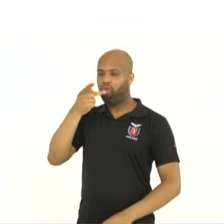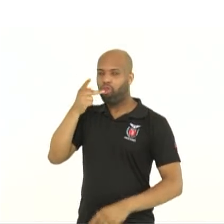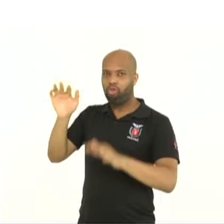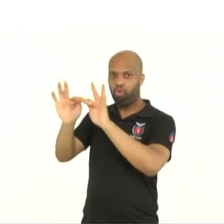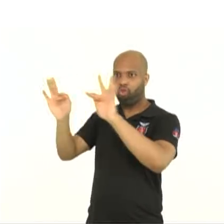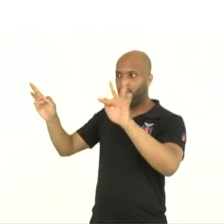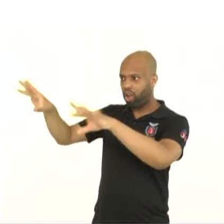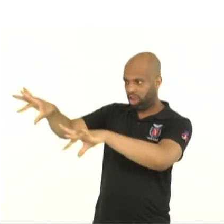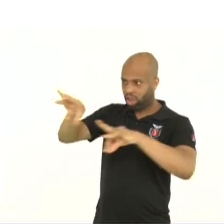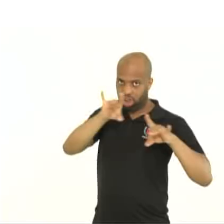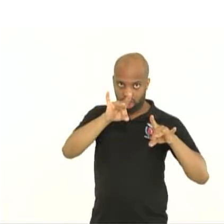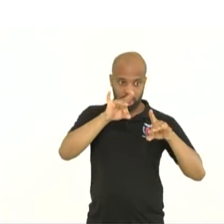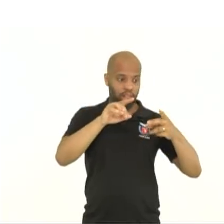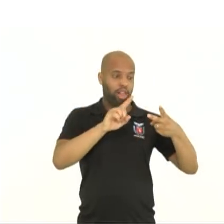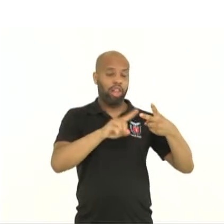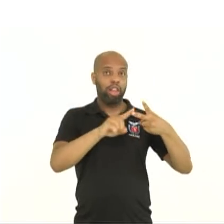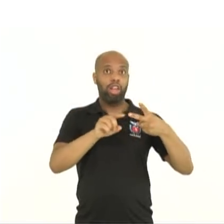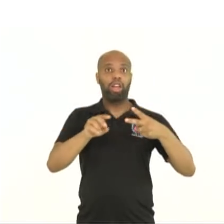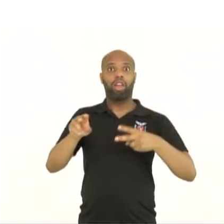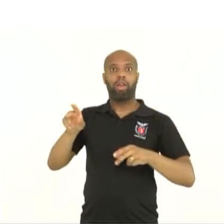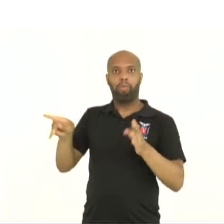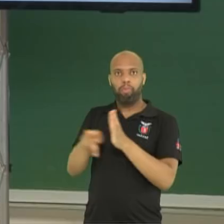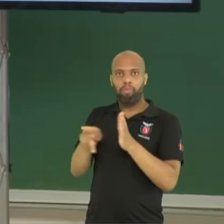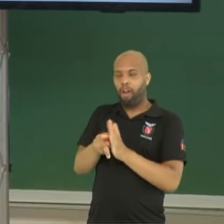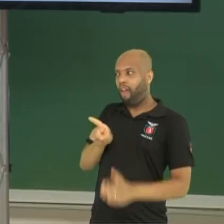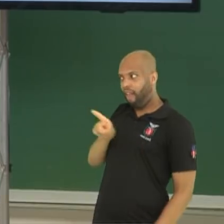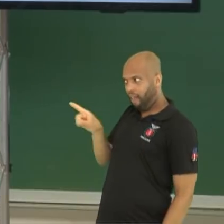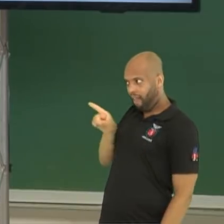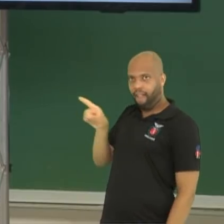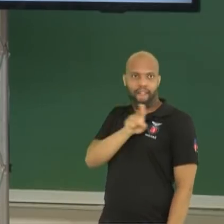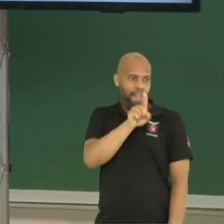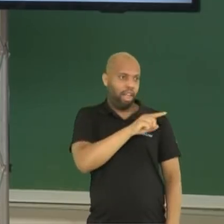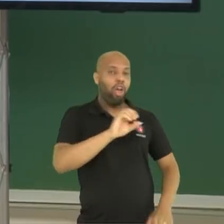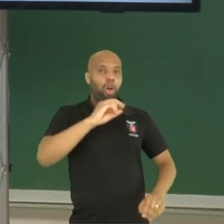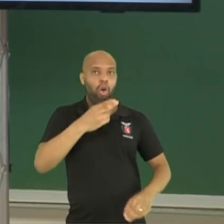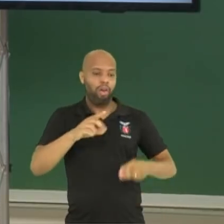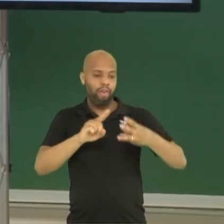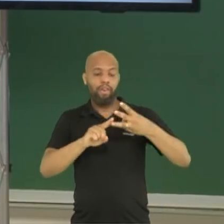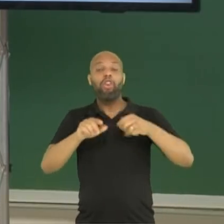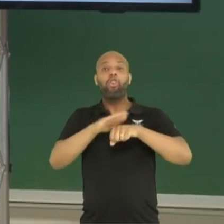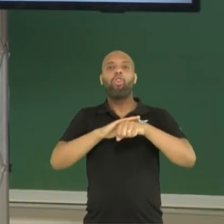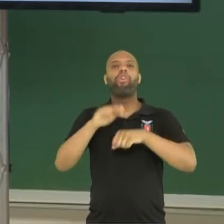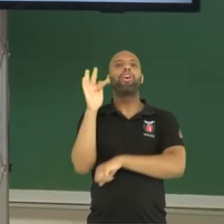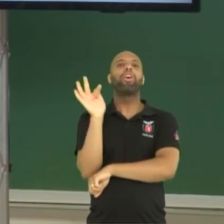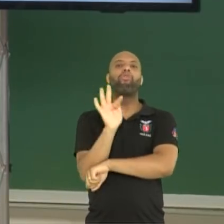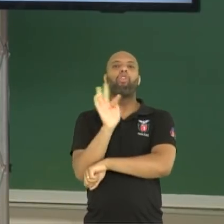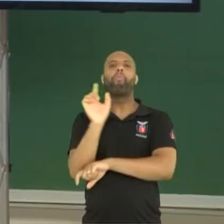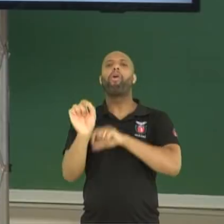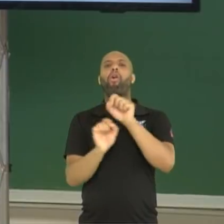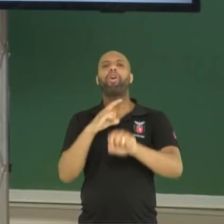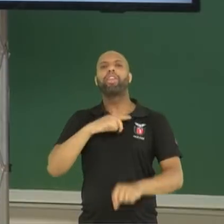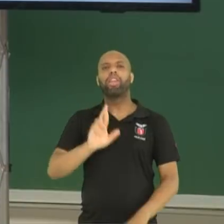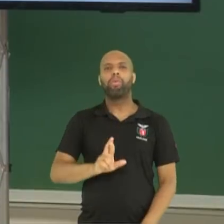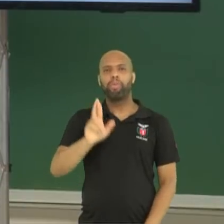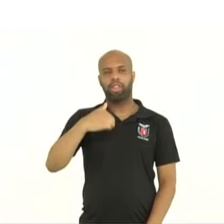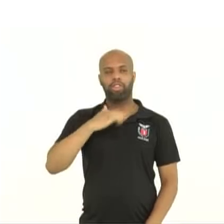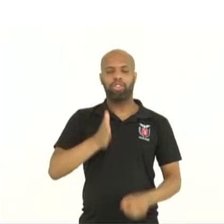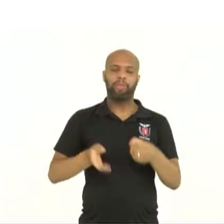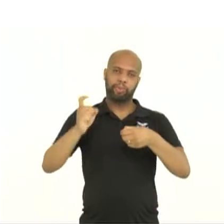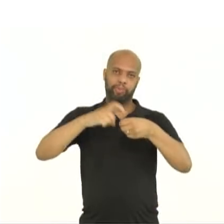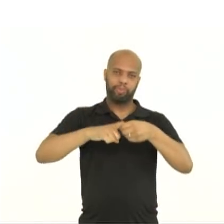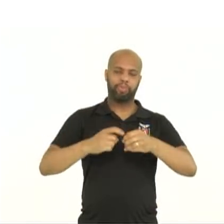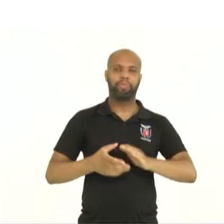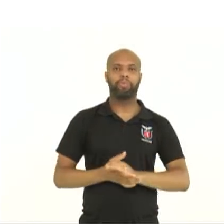discurso indireto ou o uso de diálogo formal? E aí, o que será que está sendo representado? Já voltamos.